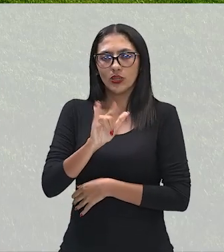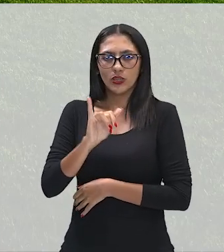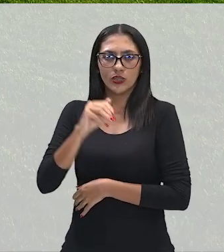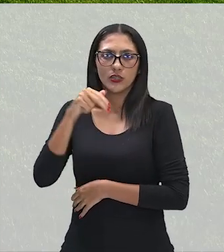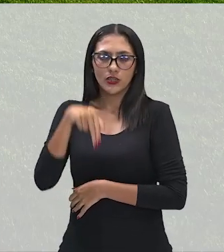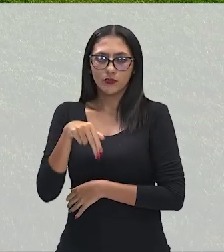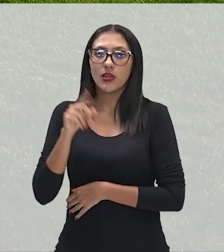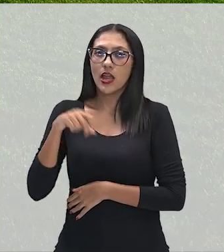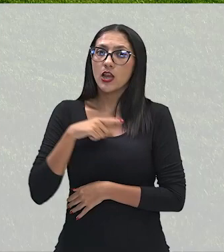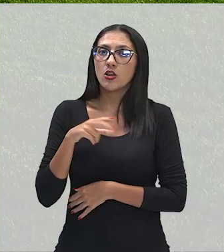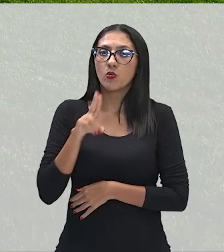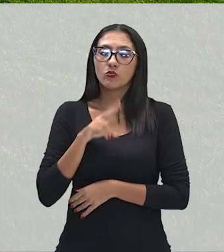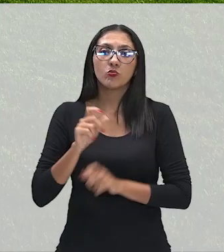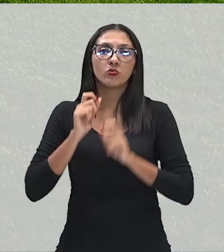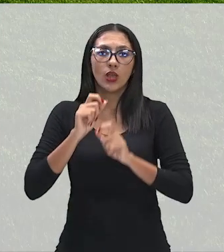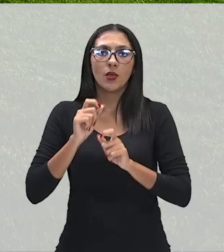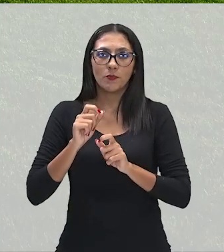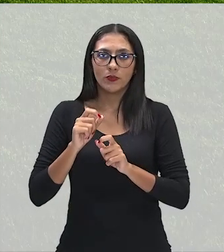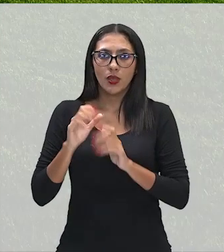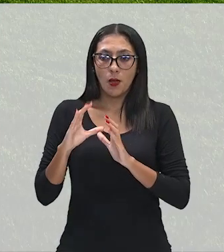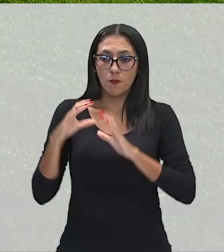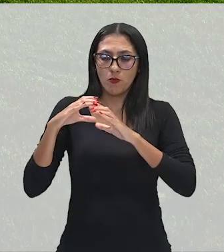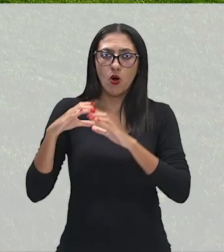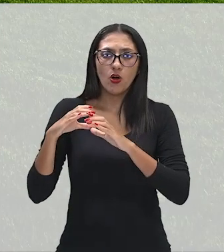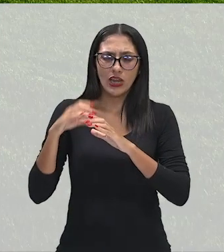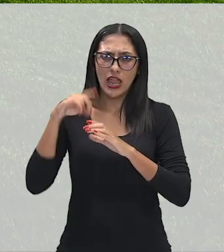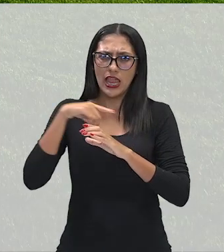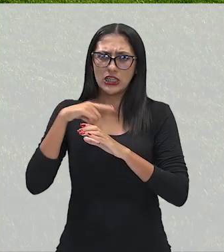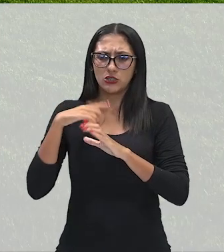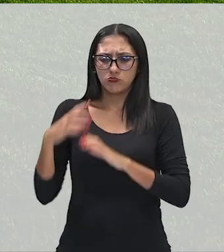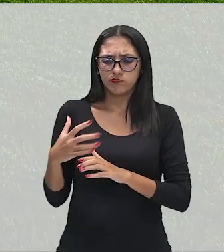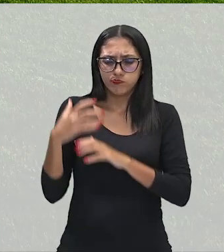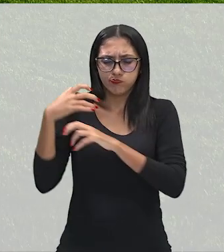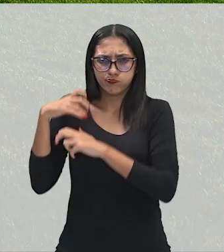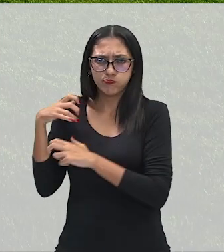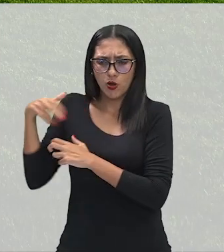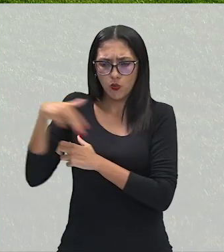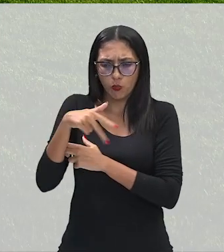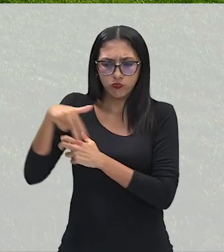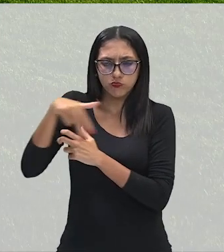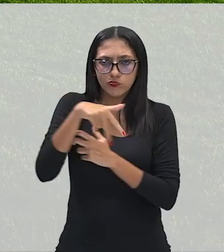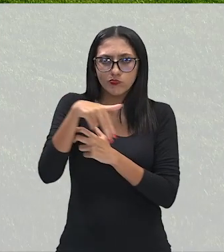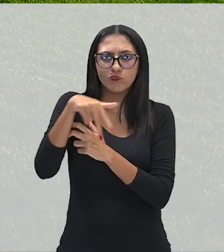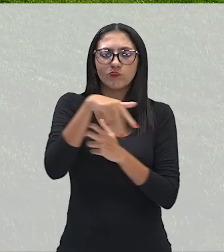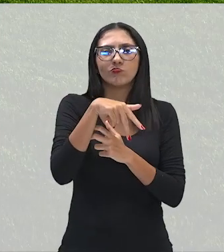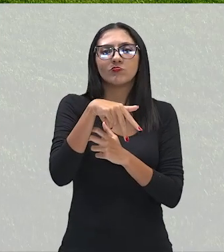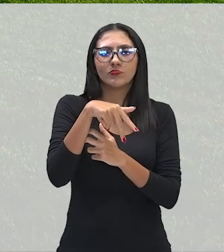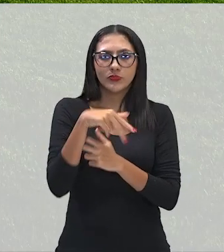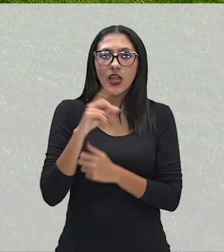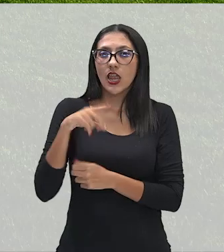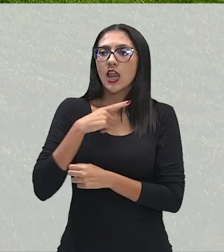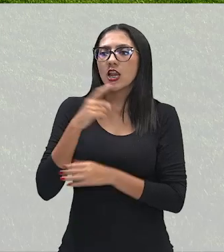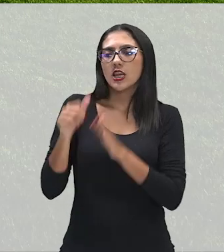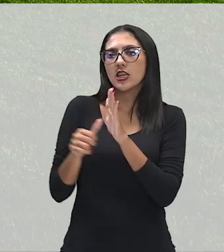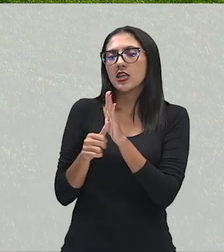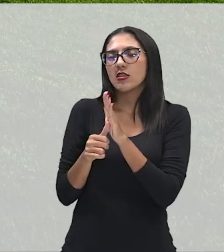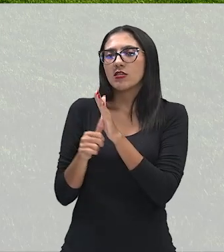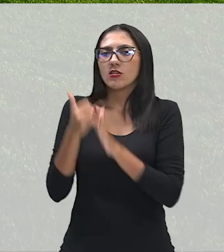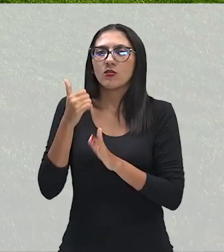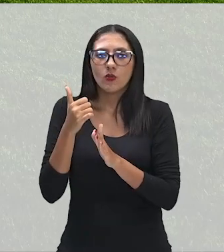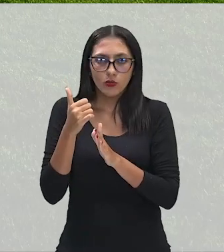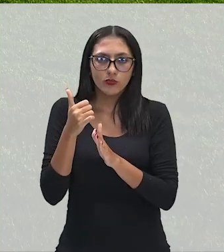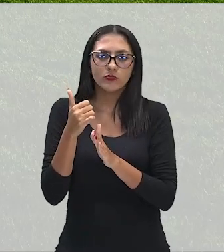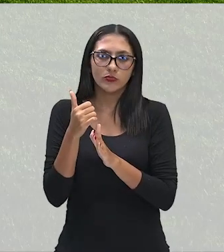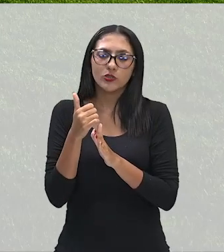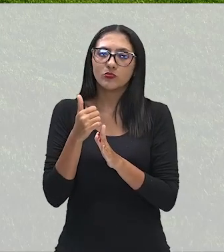o gol com a bola nas mãos. Esse episódio ele foi considerado o marco inicial, né, dessa modalidade